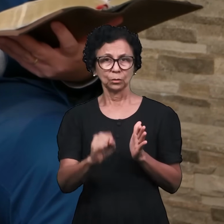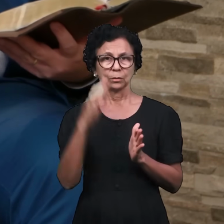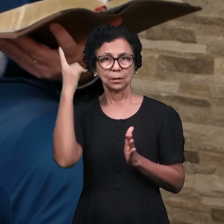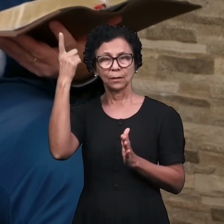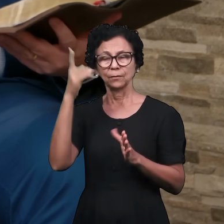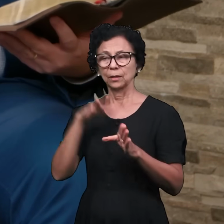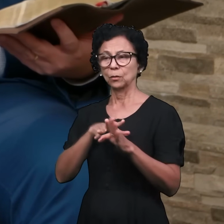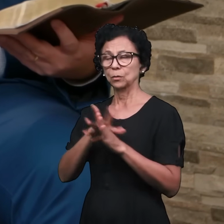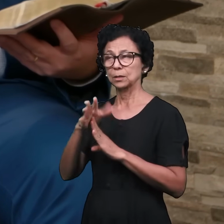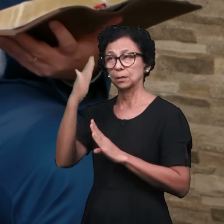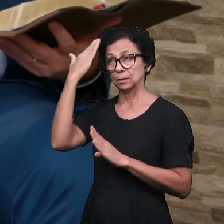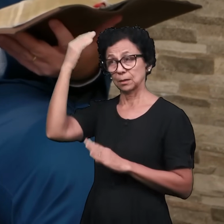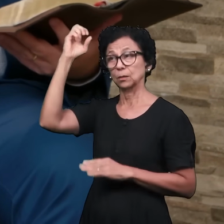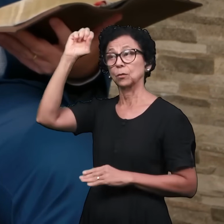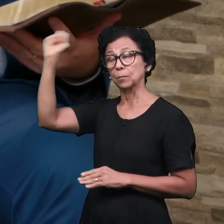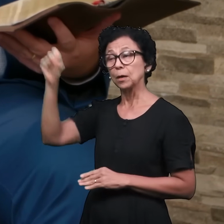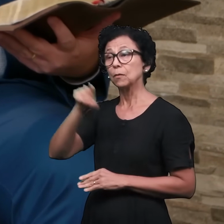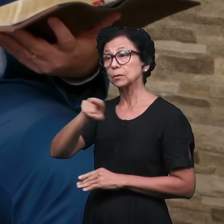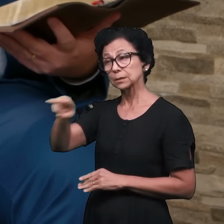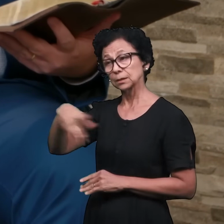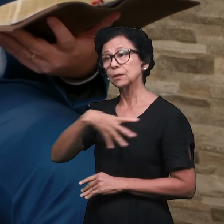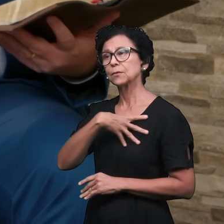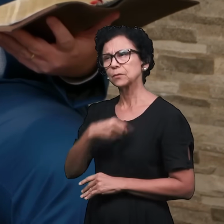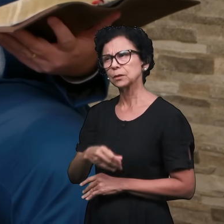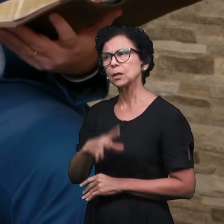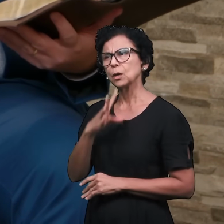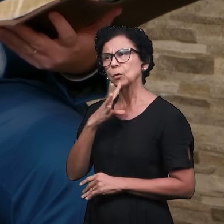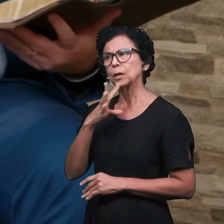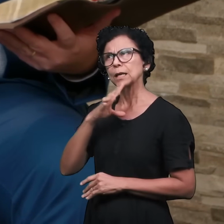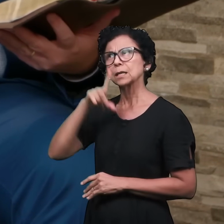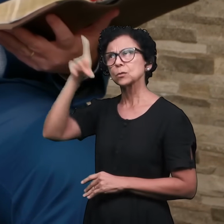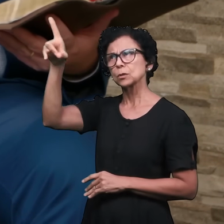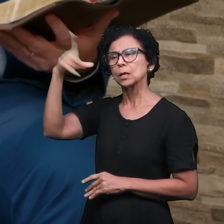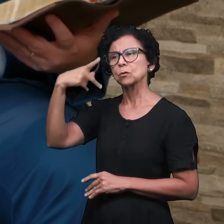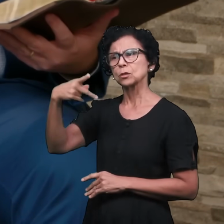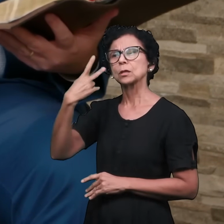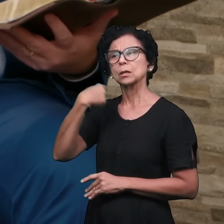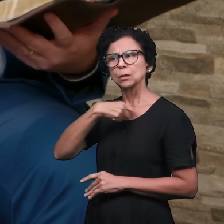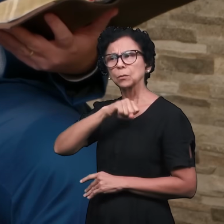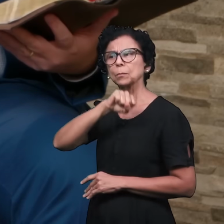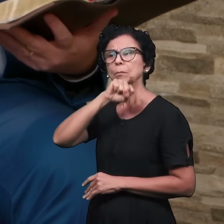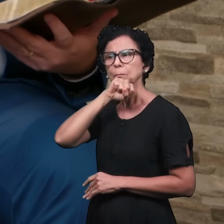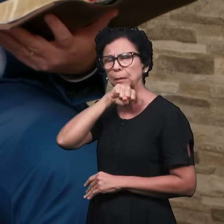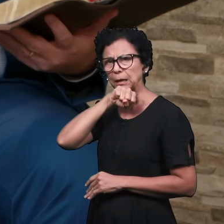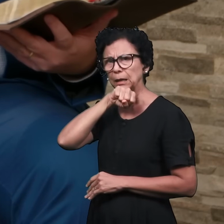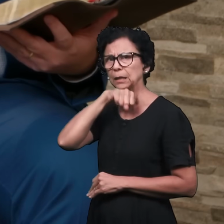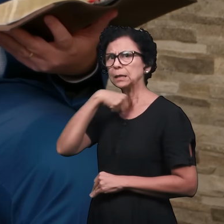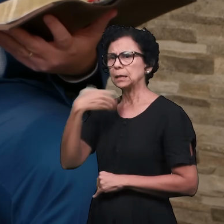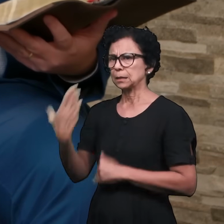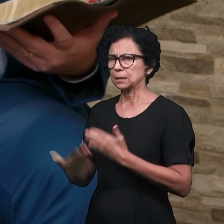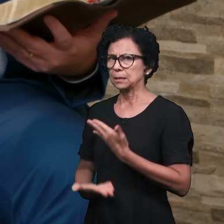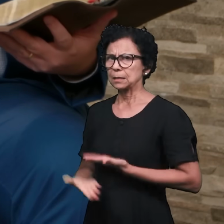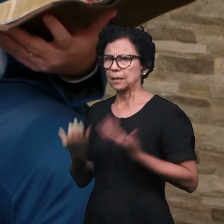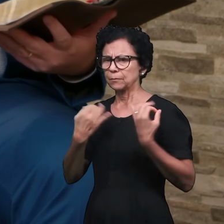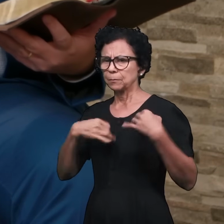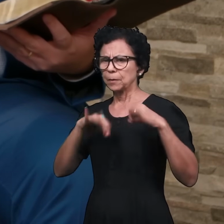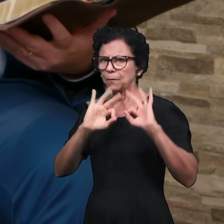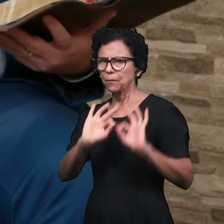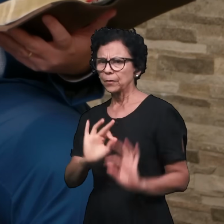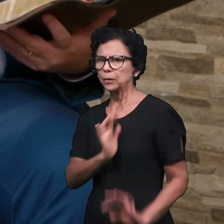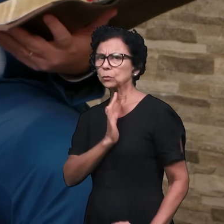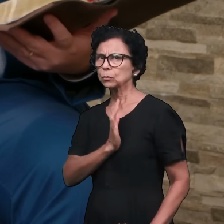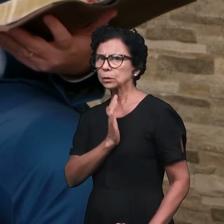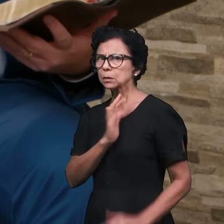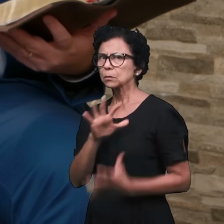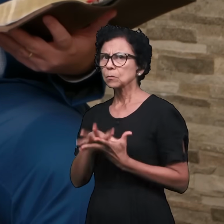diz assim: "E tu, meu filho Salomão, conhece o Deus de teu pai, e serve-o com um coração perfeito e